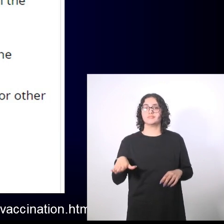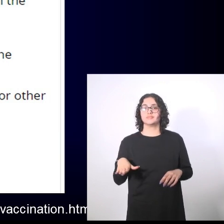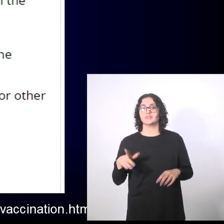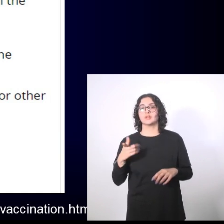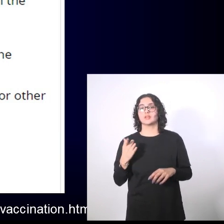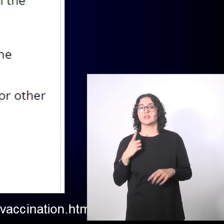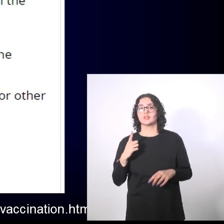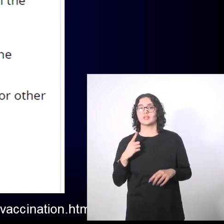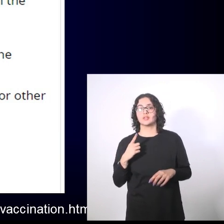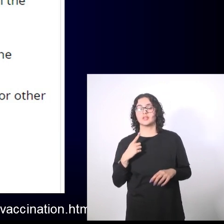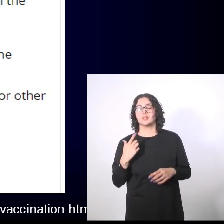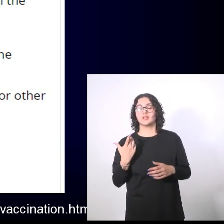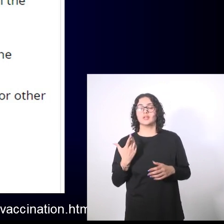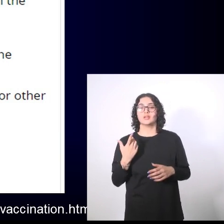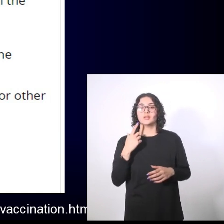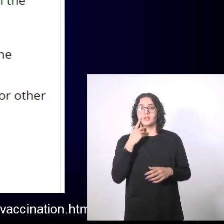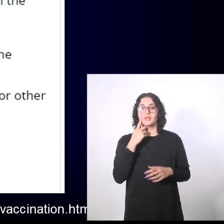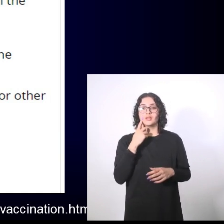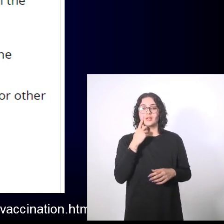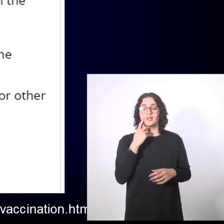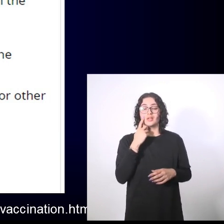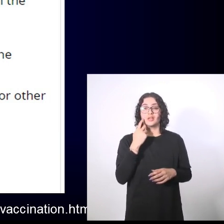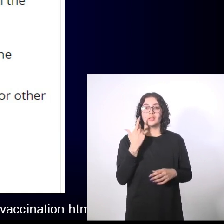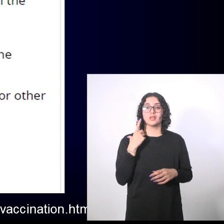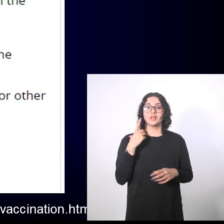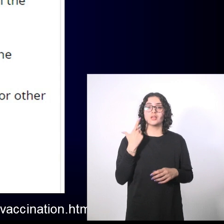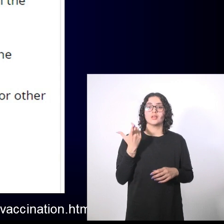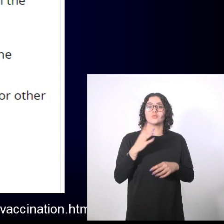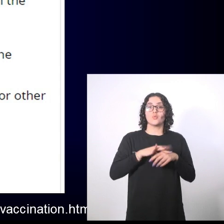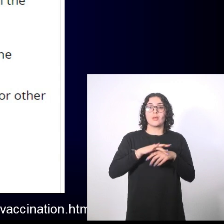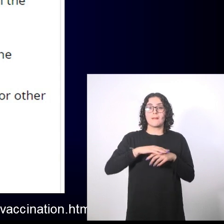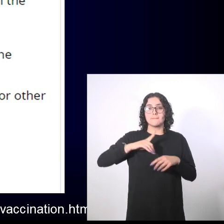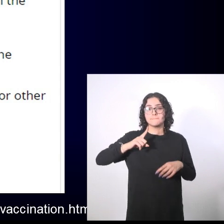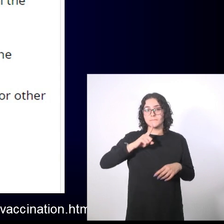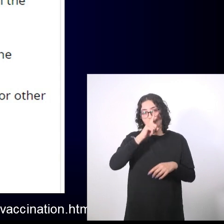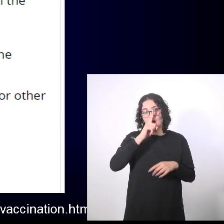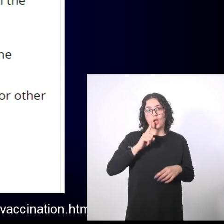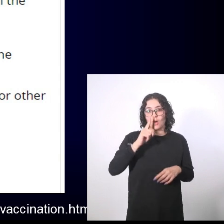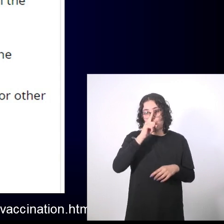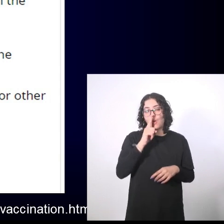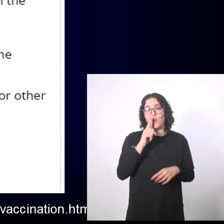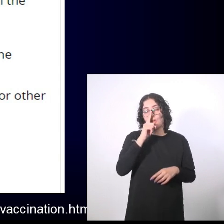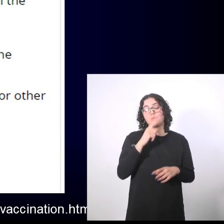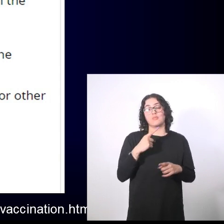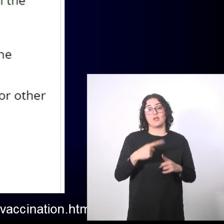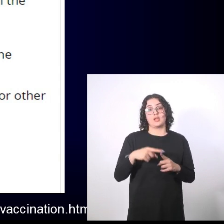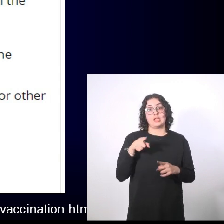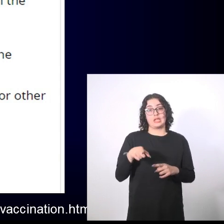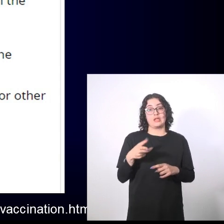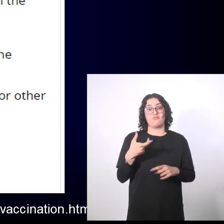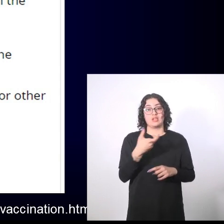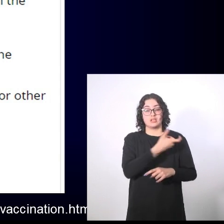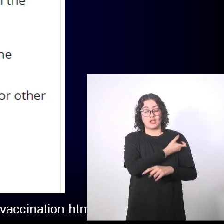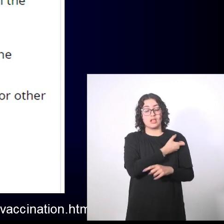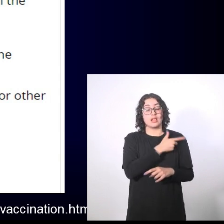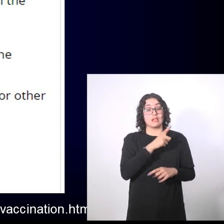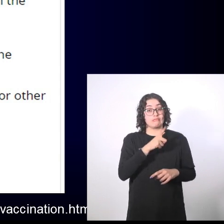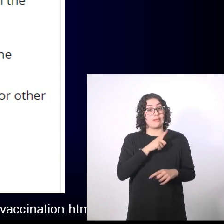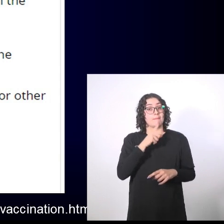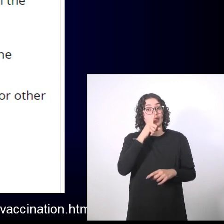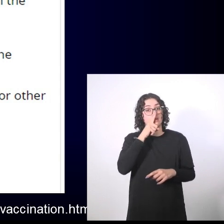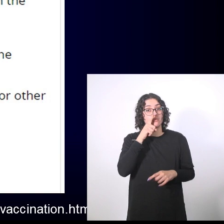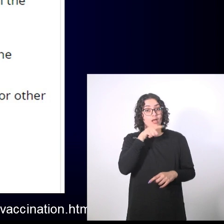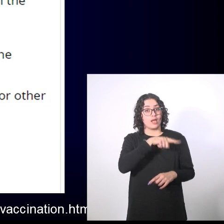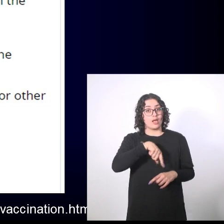são portadores de quadros dermatológicos graves, porque também essa vacina vai ter um risco para esses